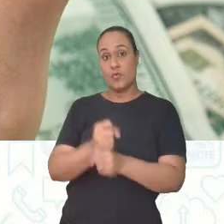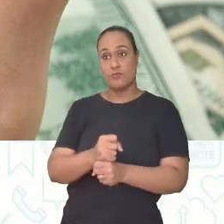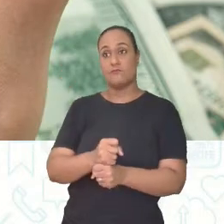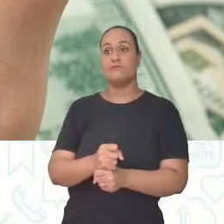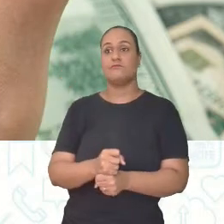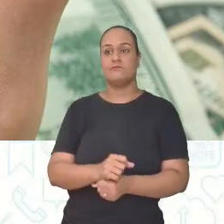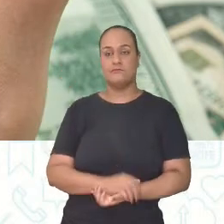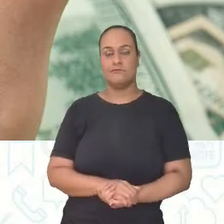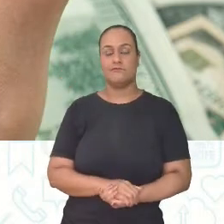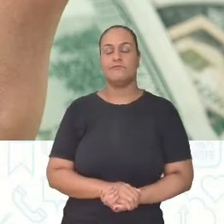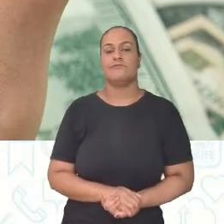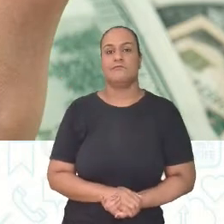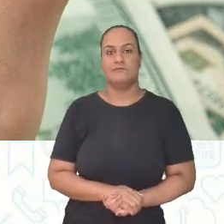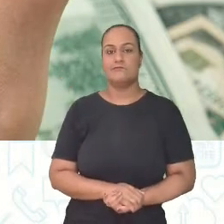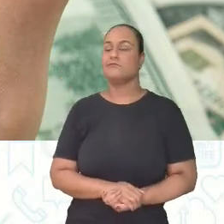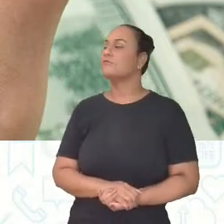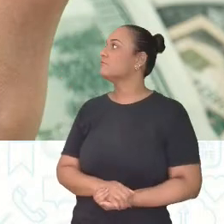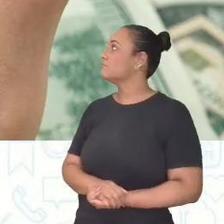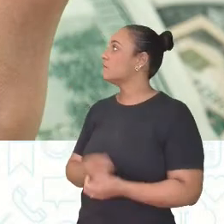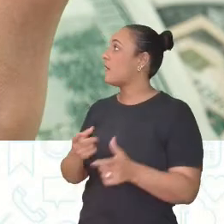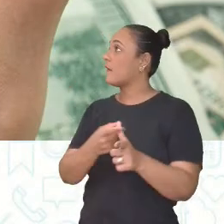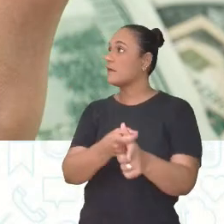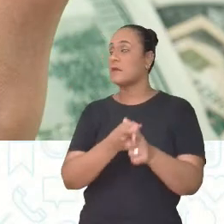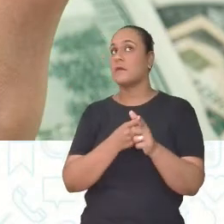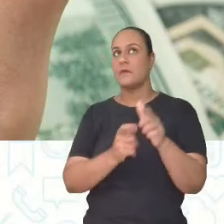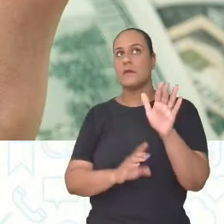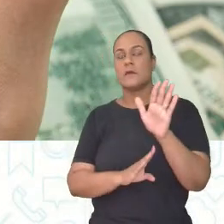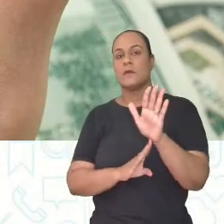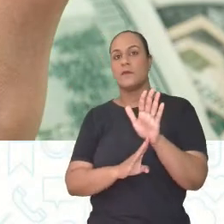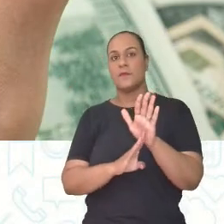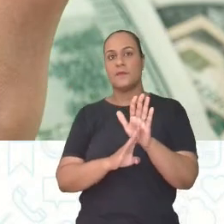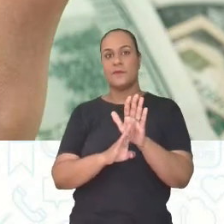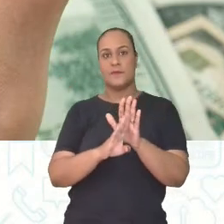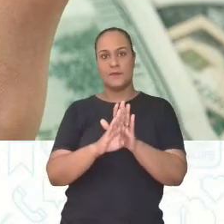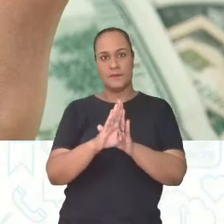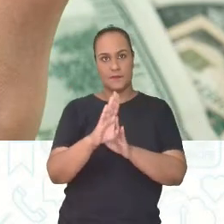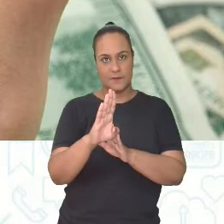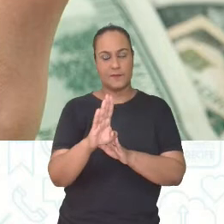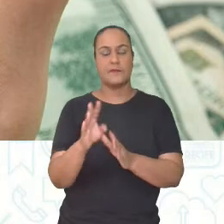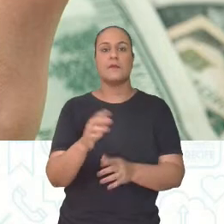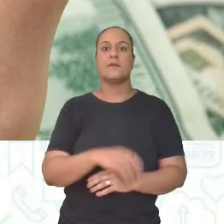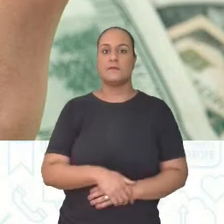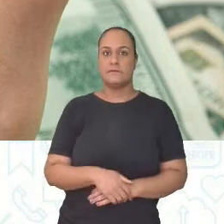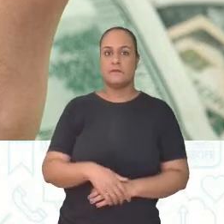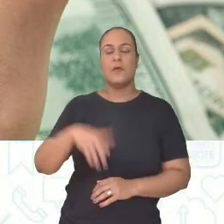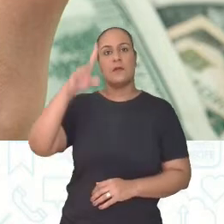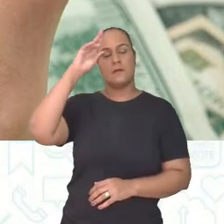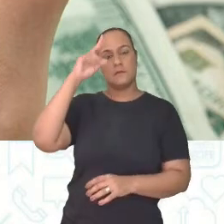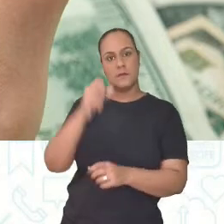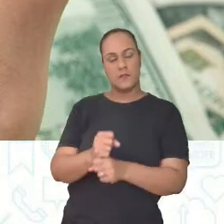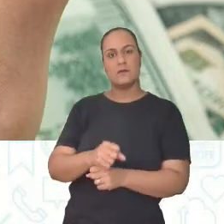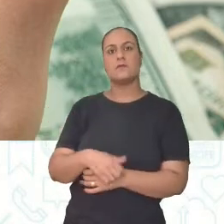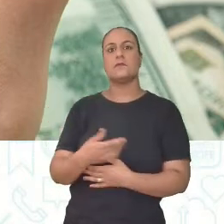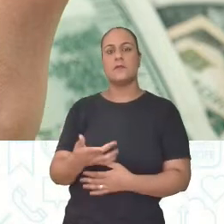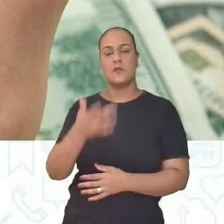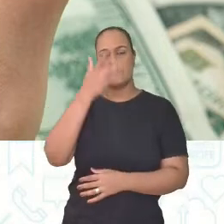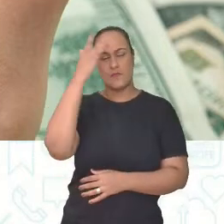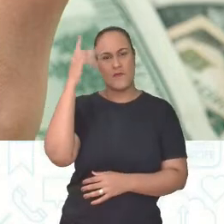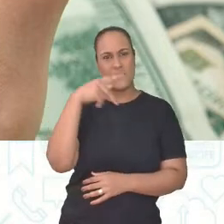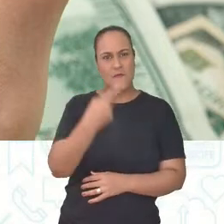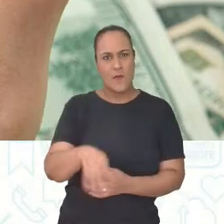aí, essa dívida aí foi aumentando, esses grandes proprietários, o povo pernambucano, o